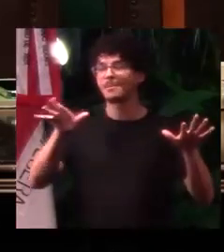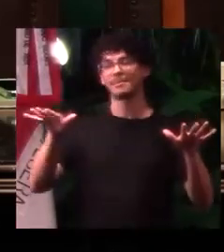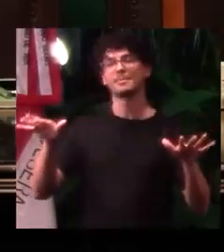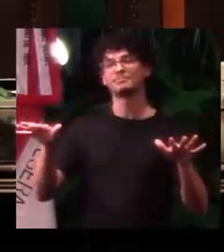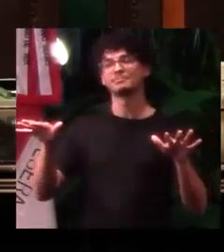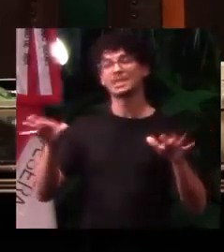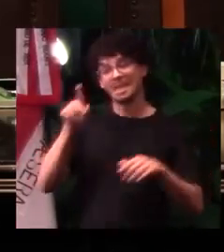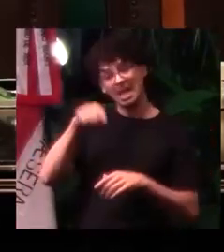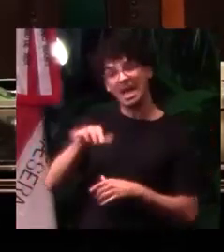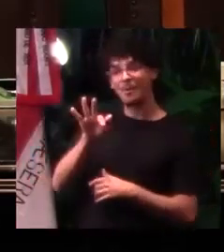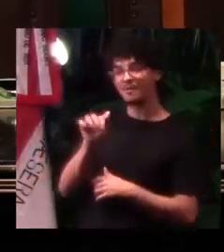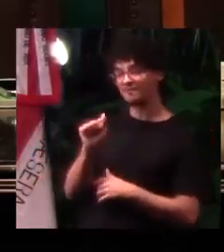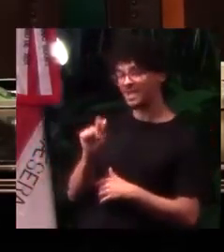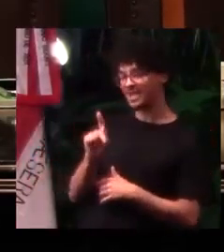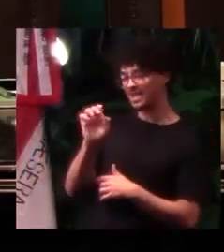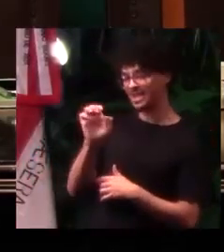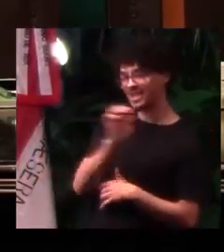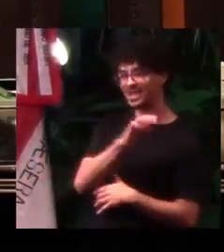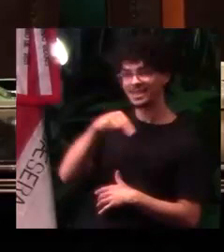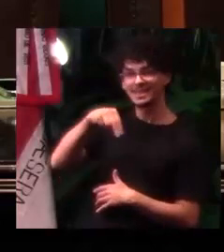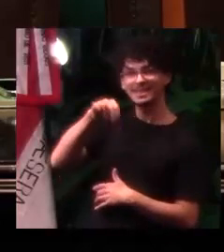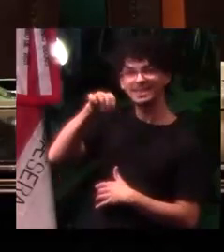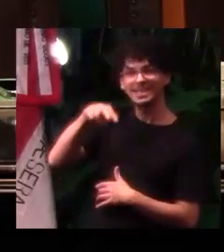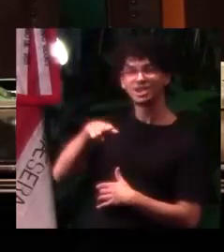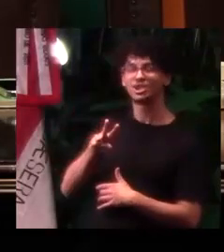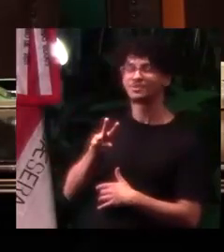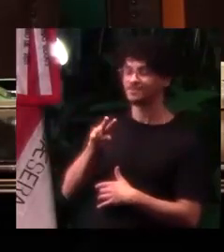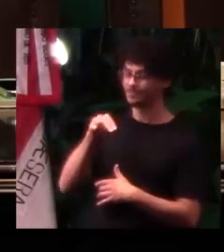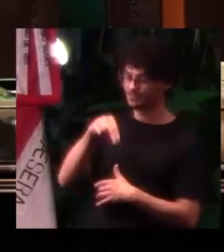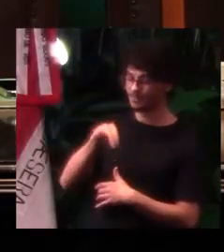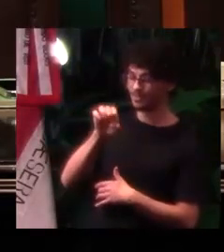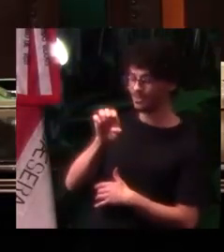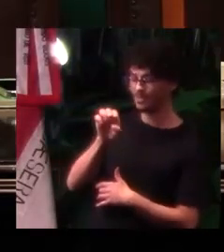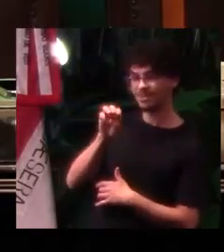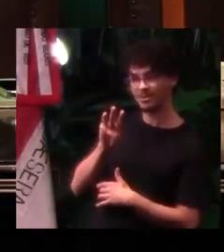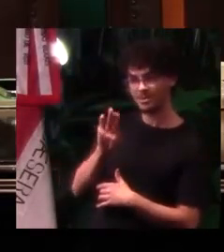é uma fake news. Mas qual é a grande